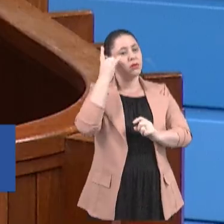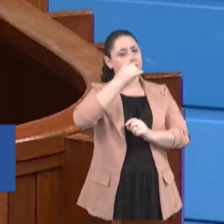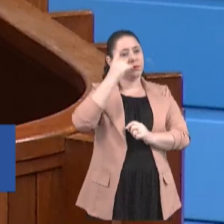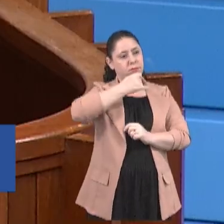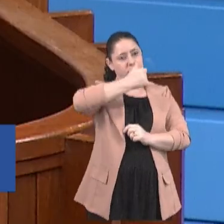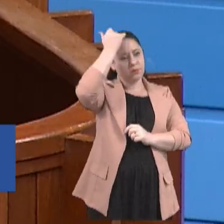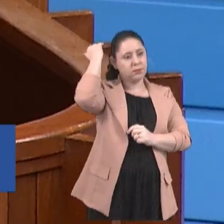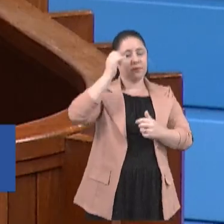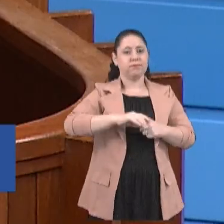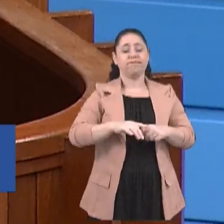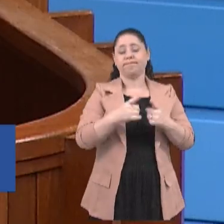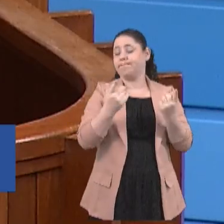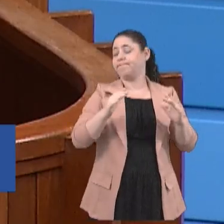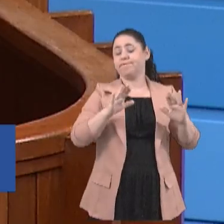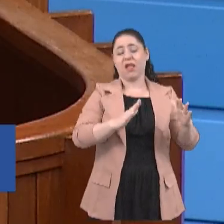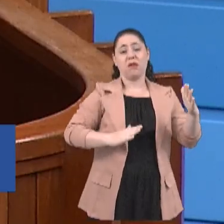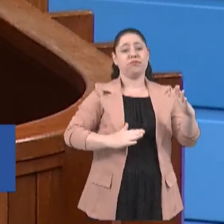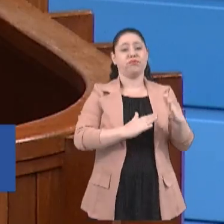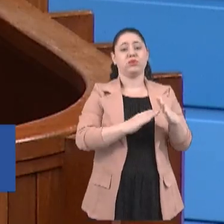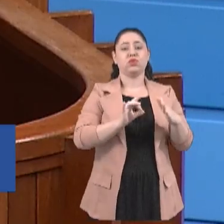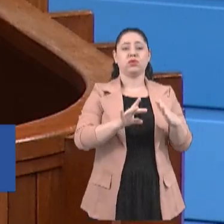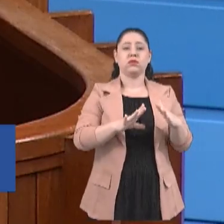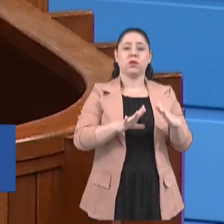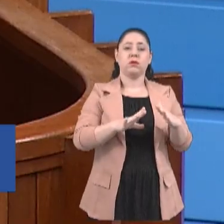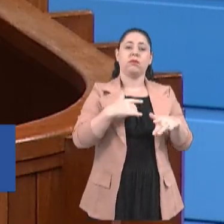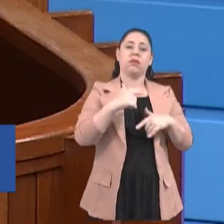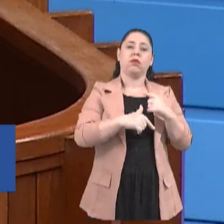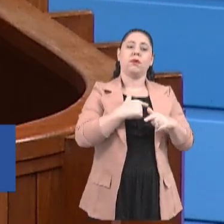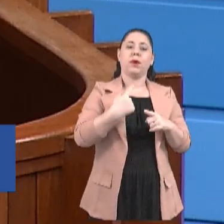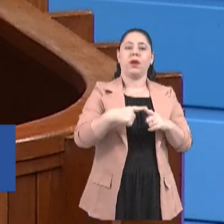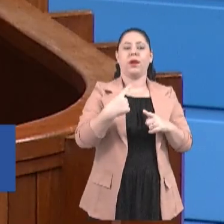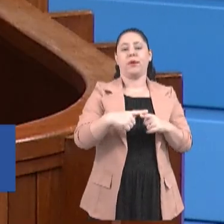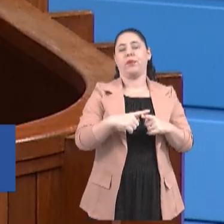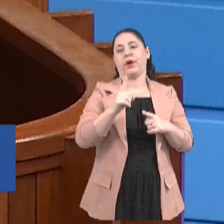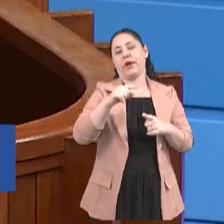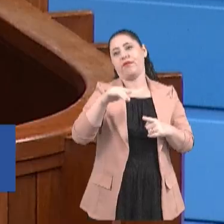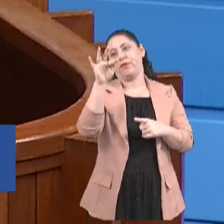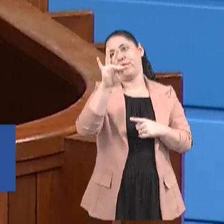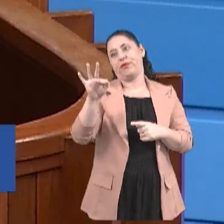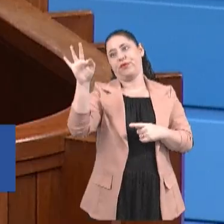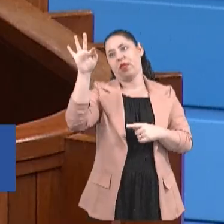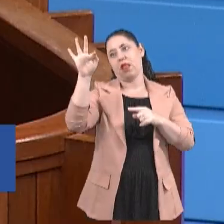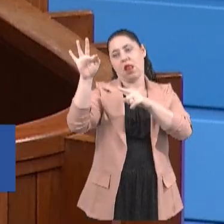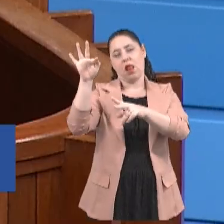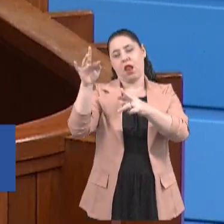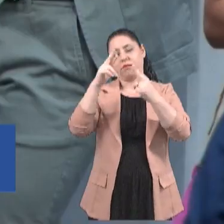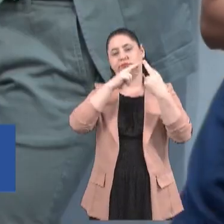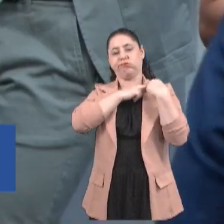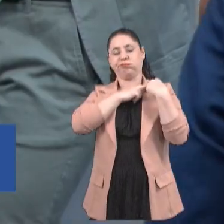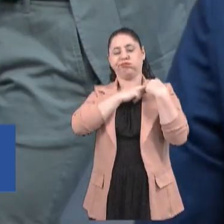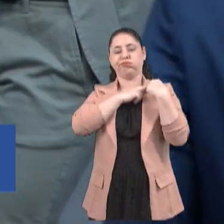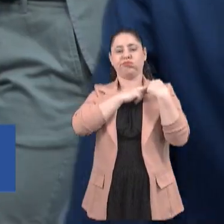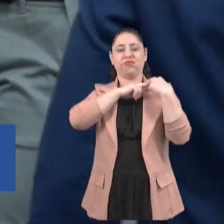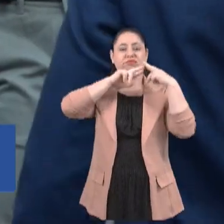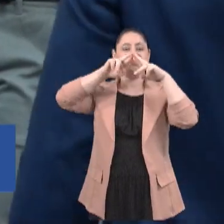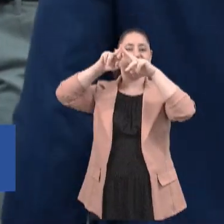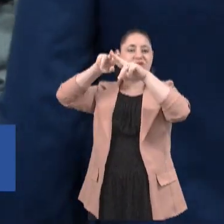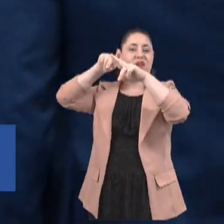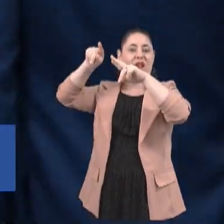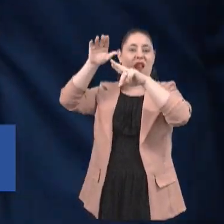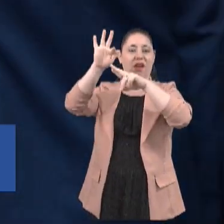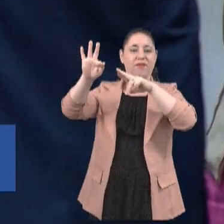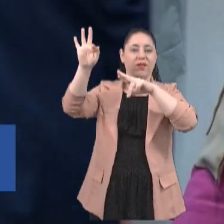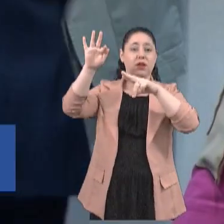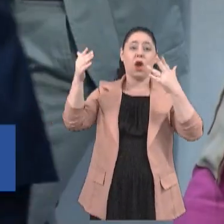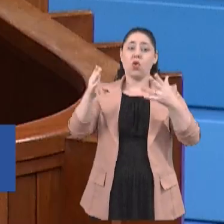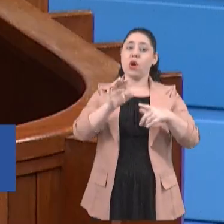deputado Júnior Mock, mas limitou-se a nossa atuação por conta de ser uma concessão federal da CCR Vias. No caso agora vão ser